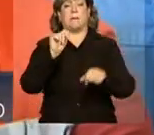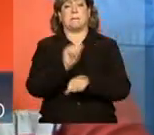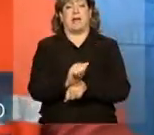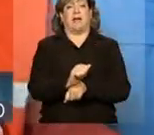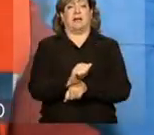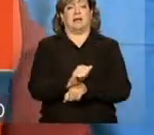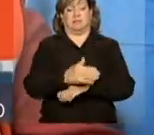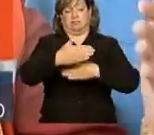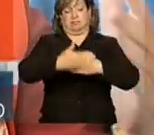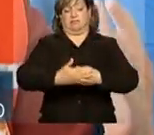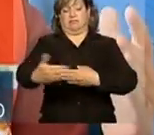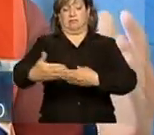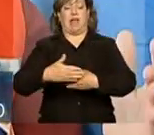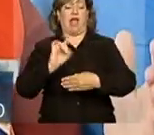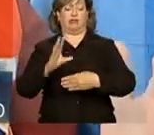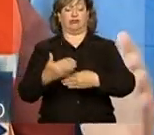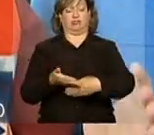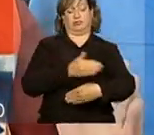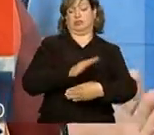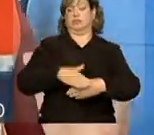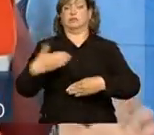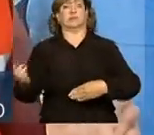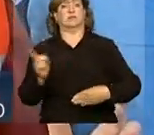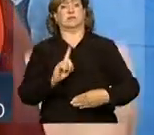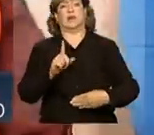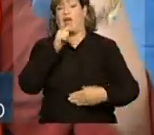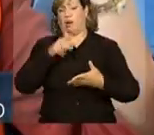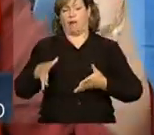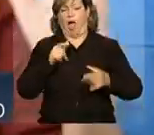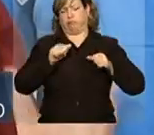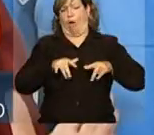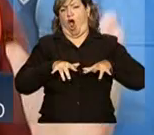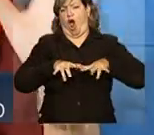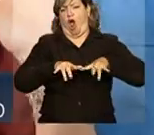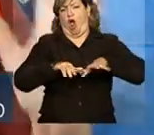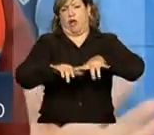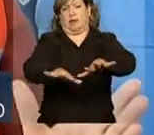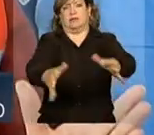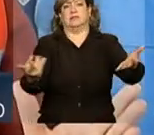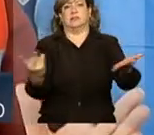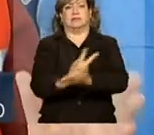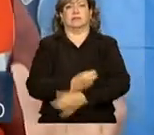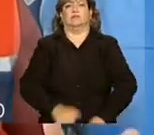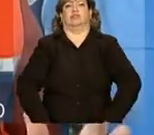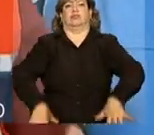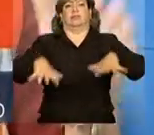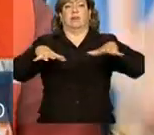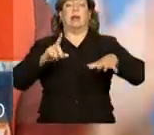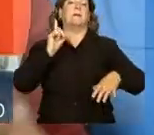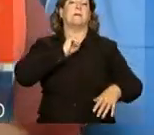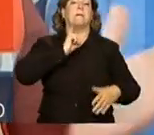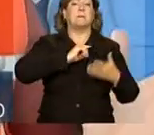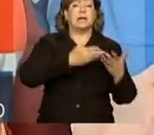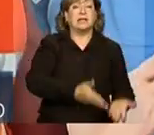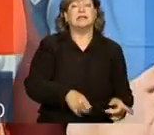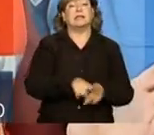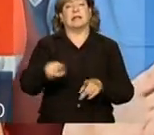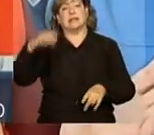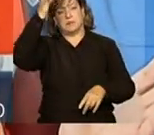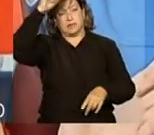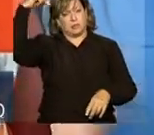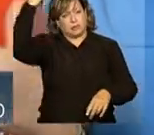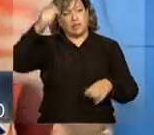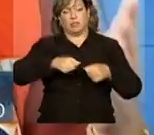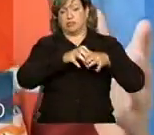não para ali na fronteira e fala, agora eu não sou mais de Minas Gerais. Ele é de Minas Gerais e do Espírito